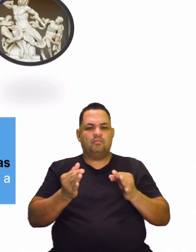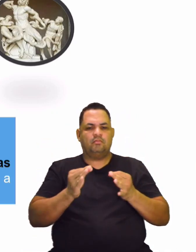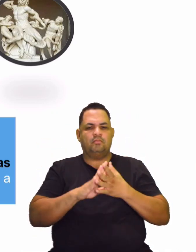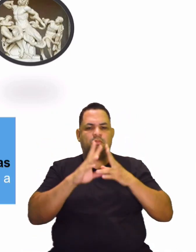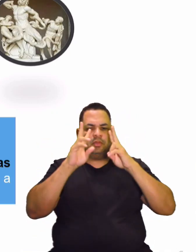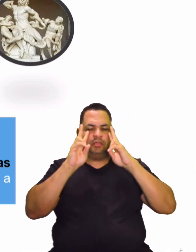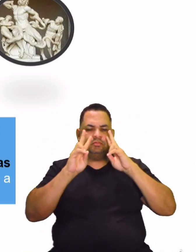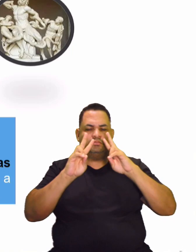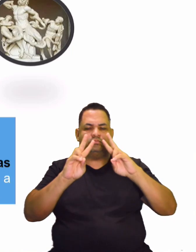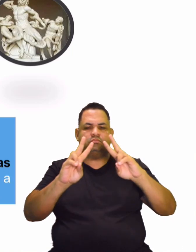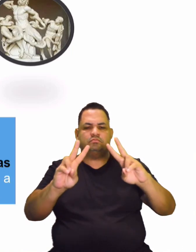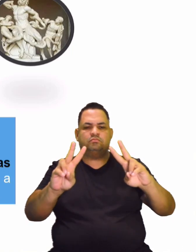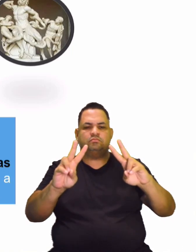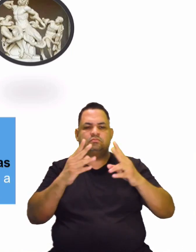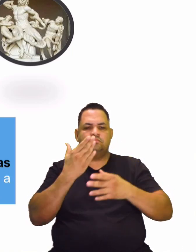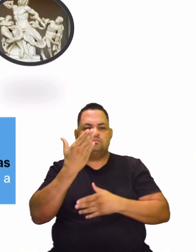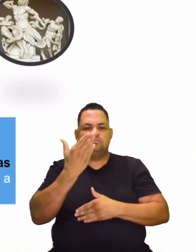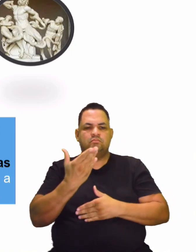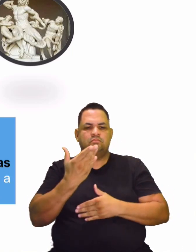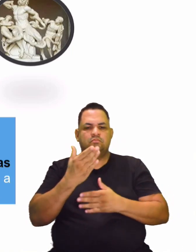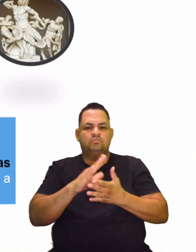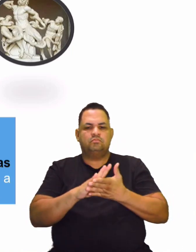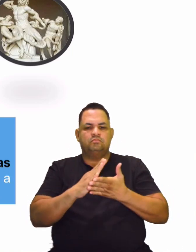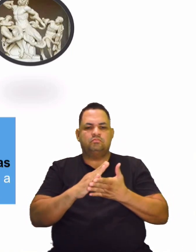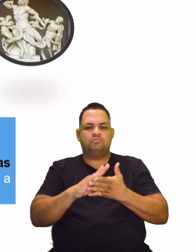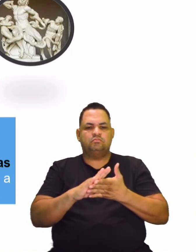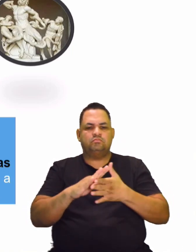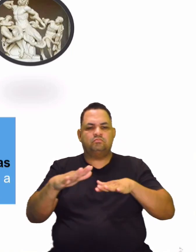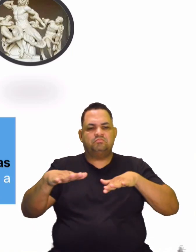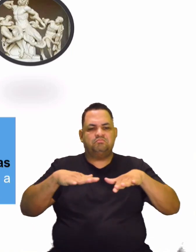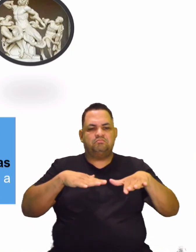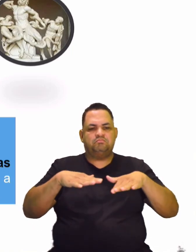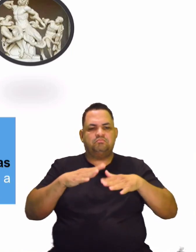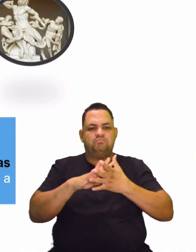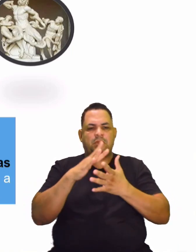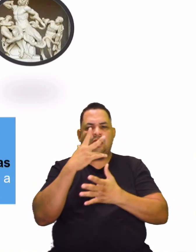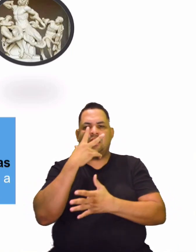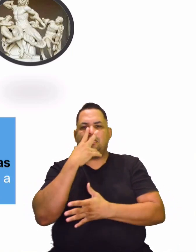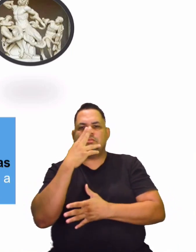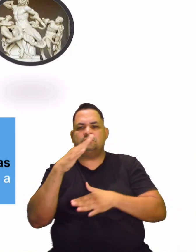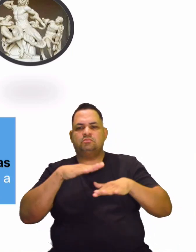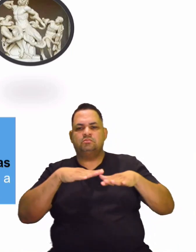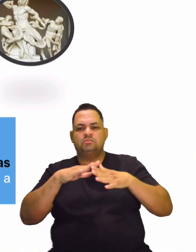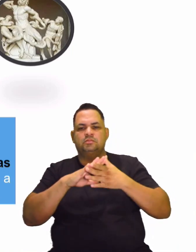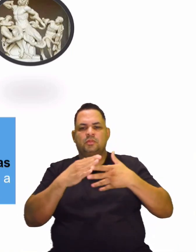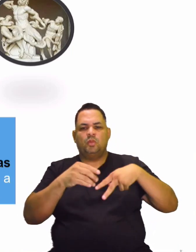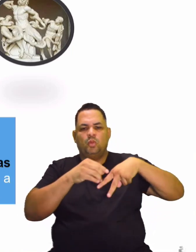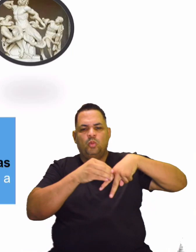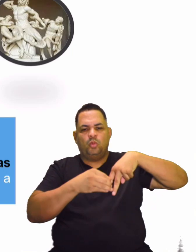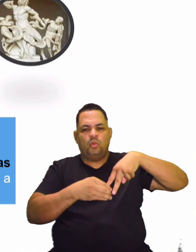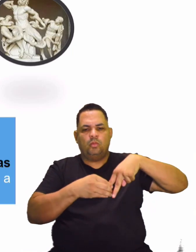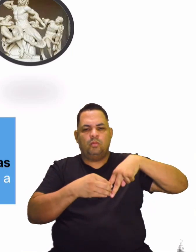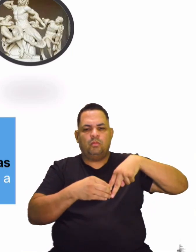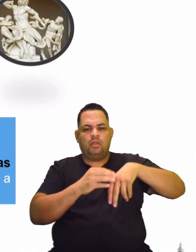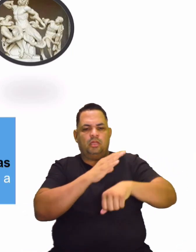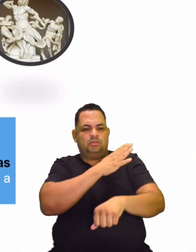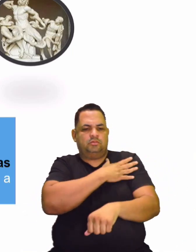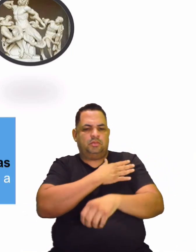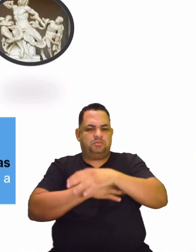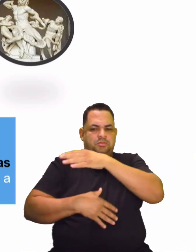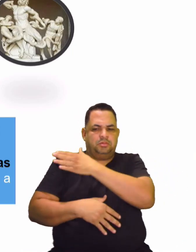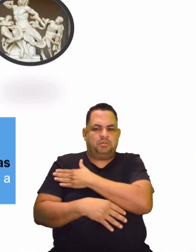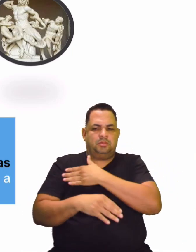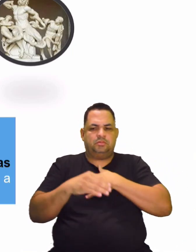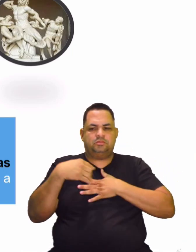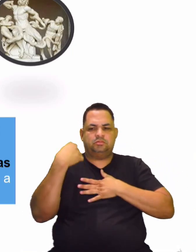visão aí, nós podemos visualizar, né, movimentos, ou seja, dos membros, né, e expressão